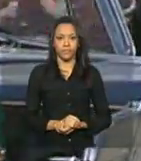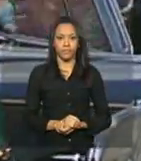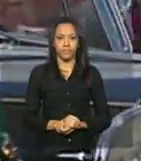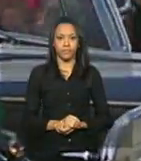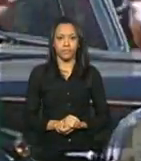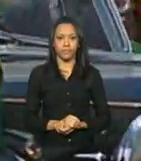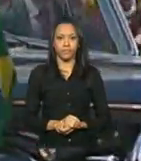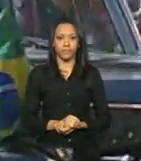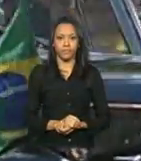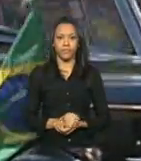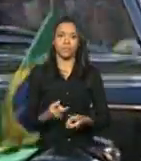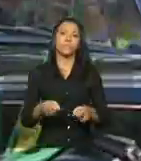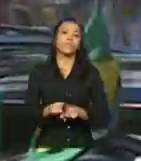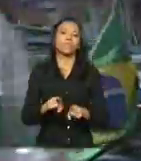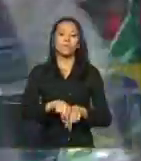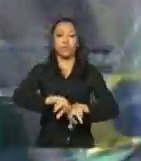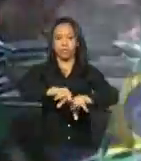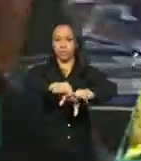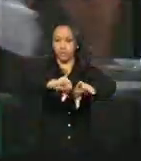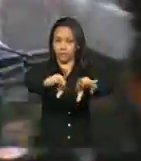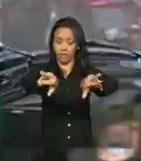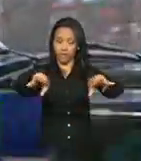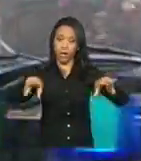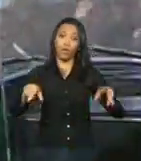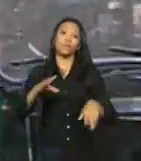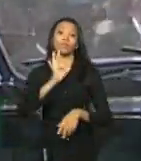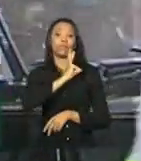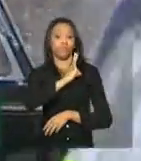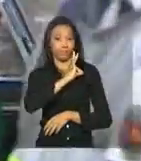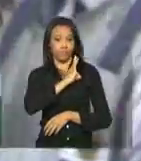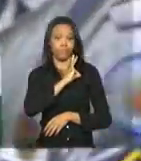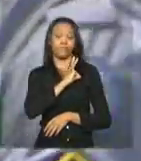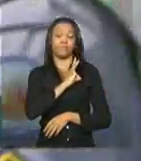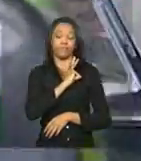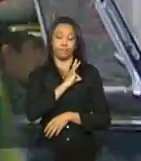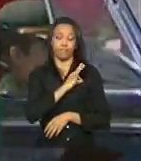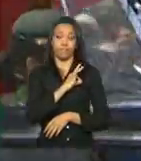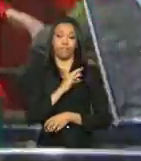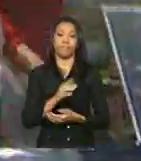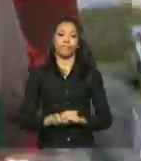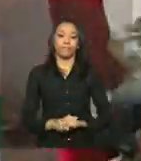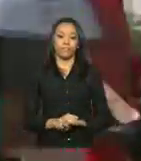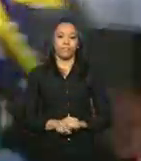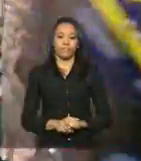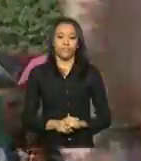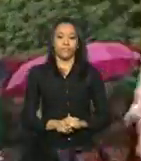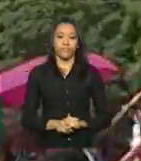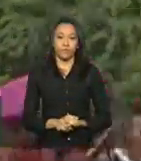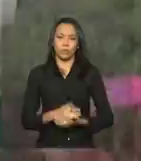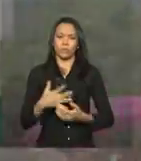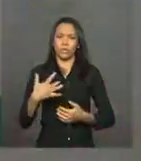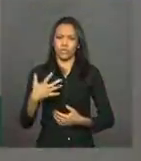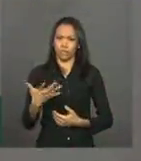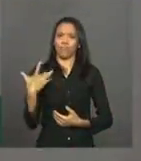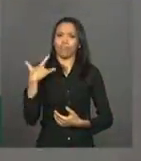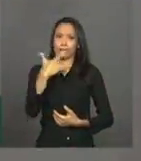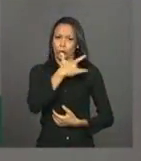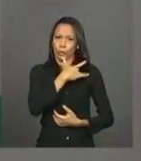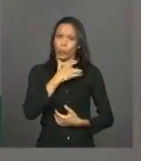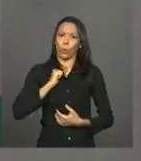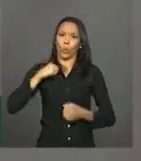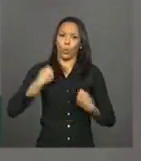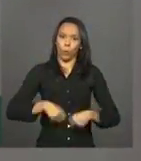E há policiais escoltando, né, o Rolls-Royce presidencial. Tem que ter muita disposição física, né, Luciano, para caminhar